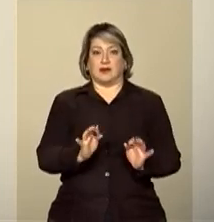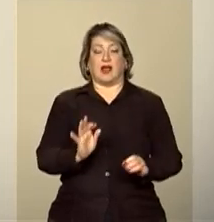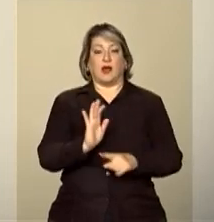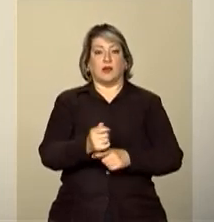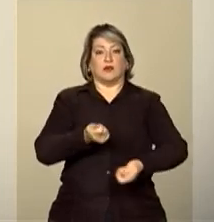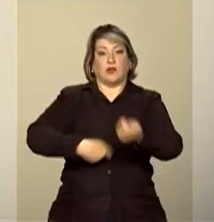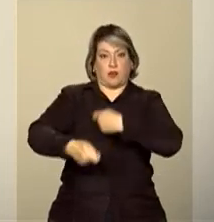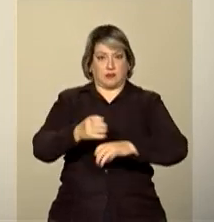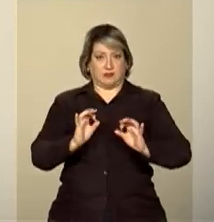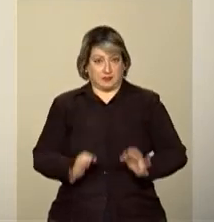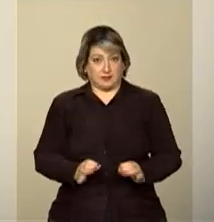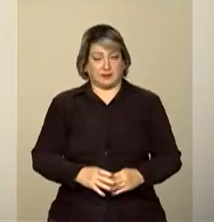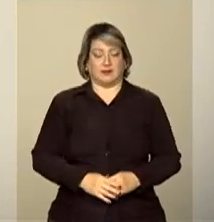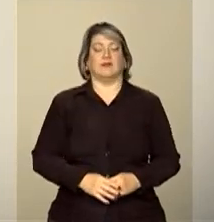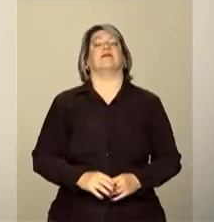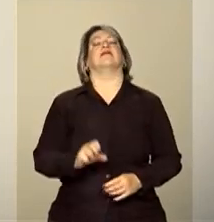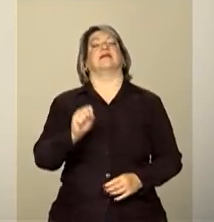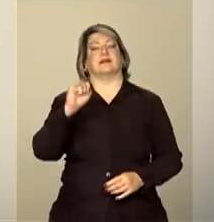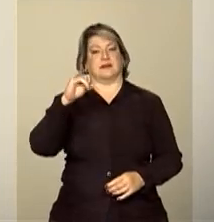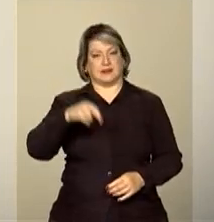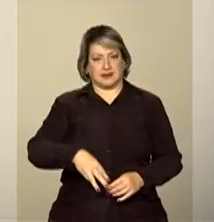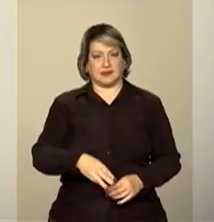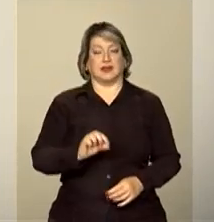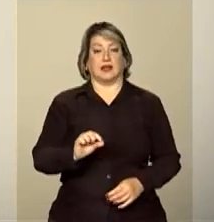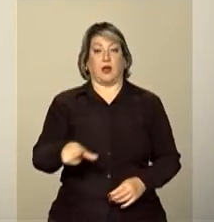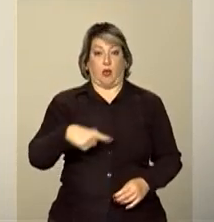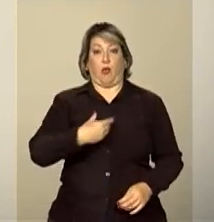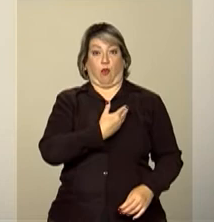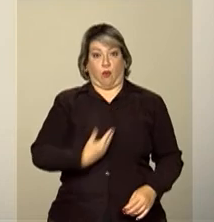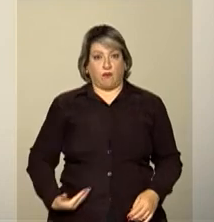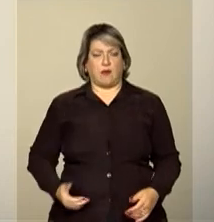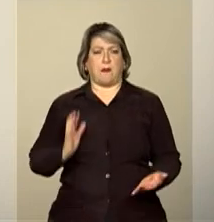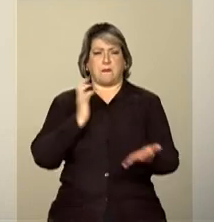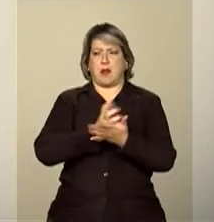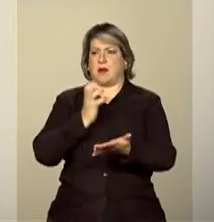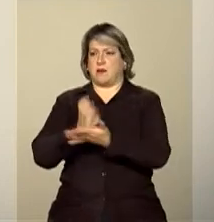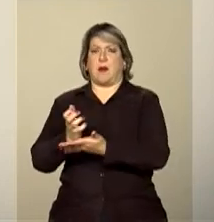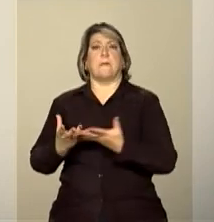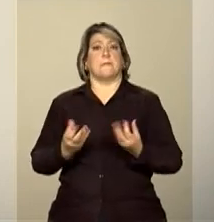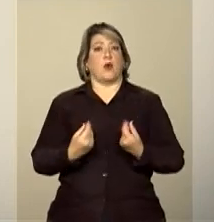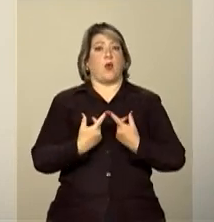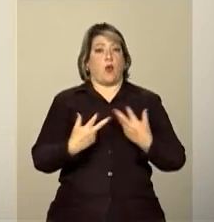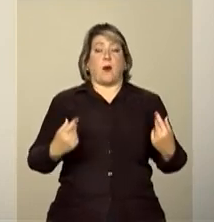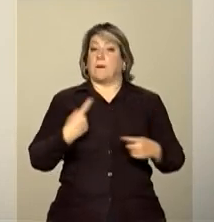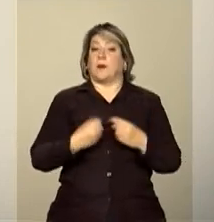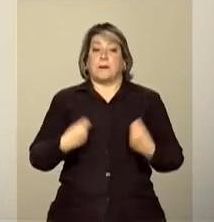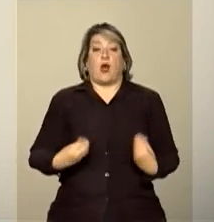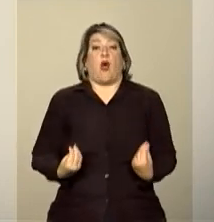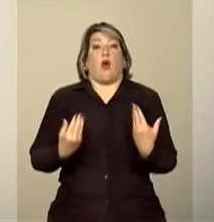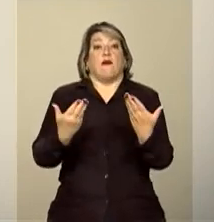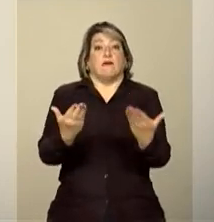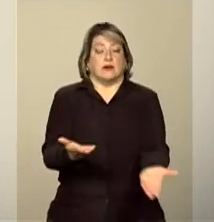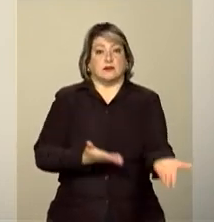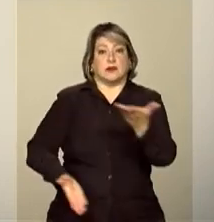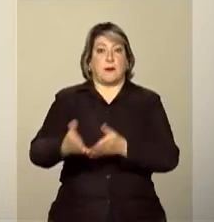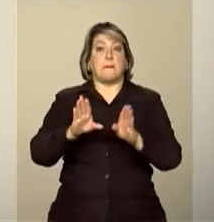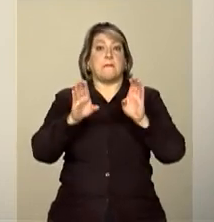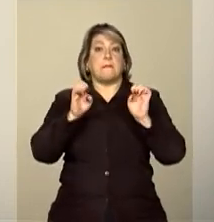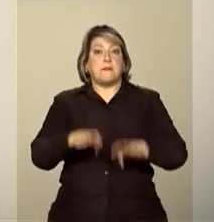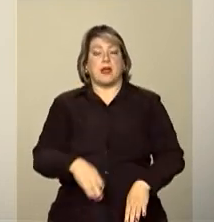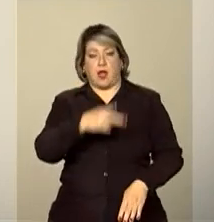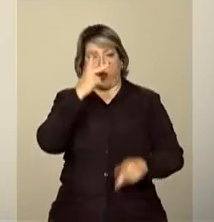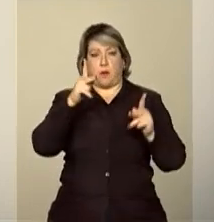ainda movimenta a economia não é mesmo é isso mesmo se ano o governo faz muitas contas porque preciso oferecer bons serviços à